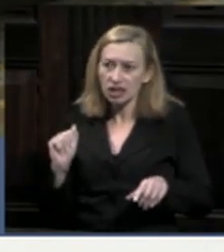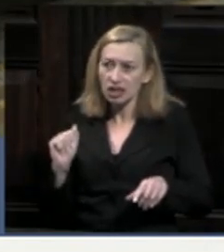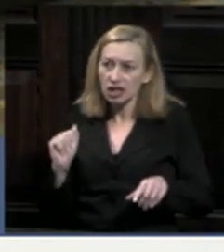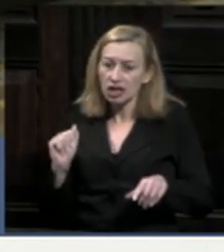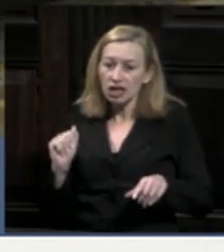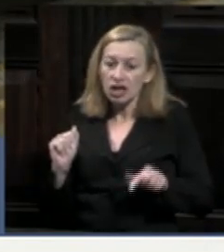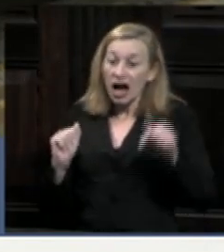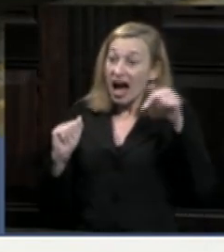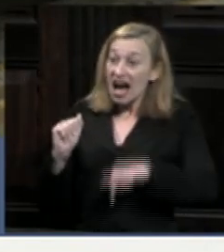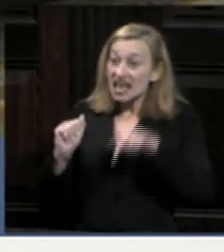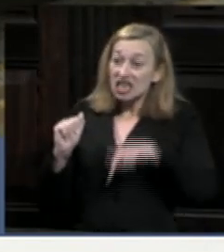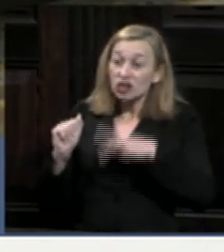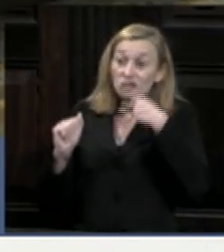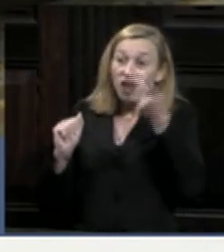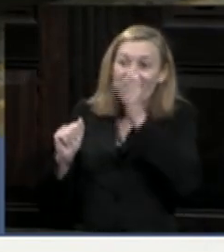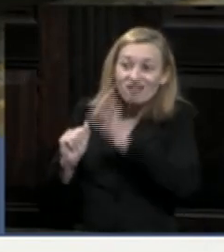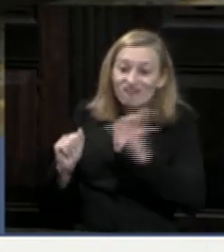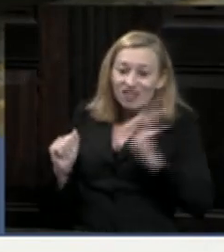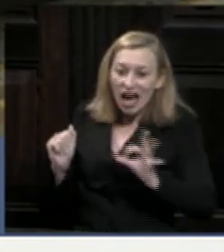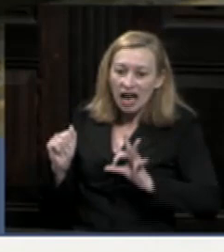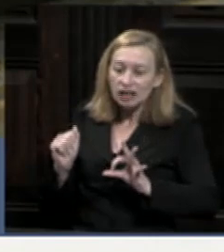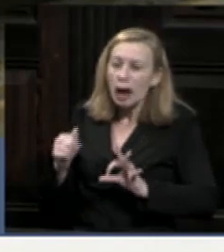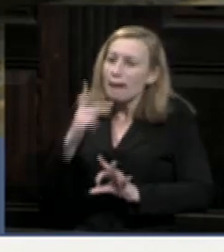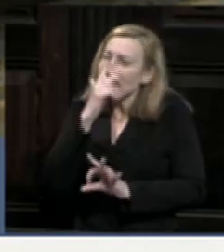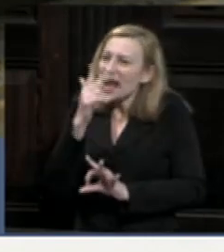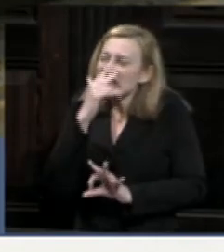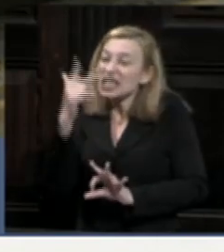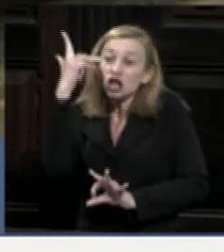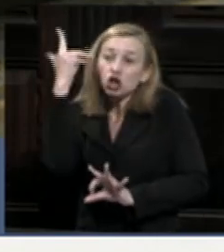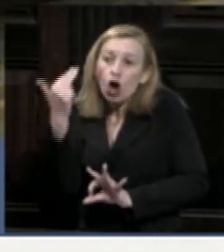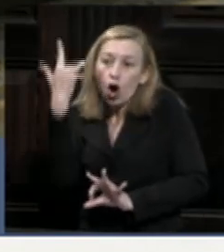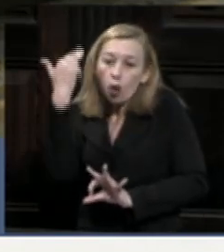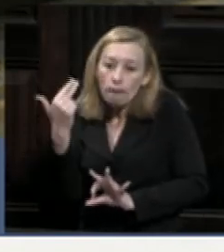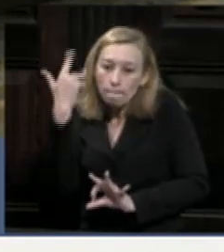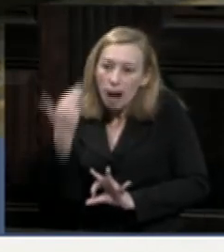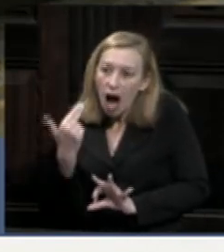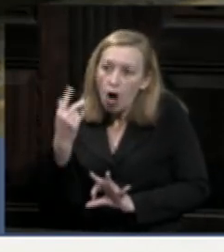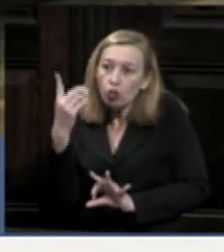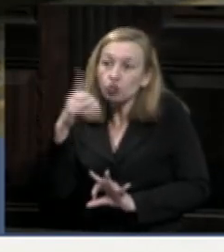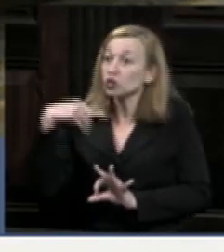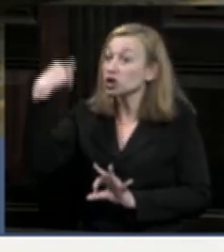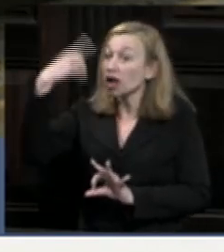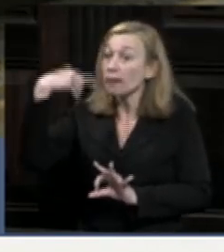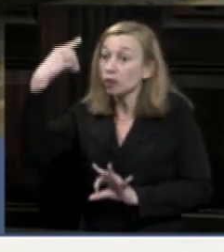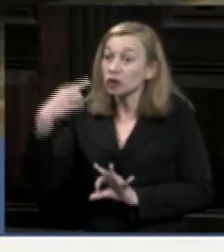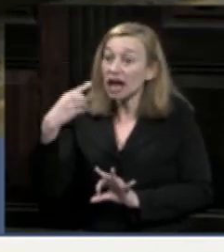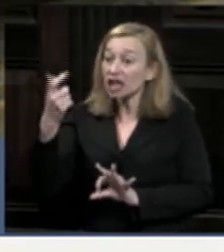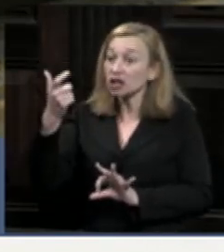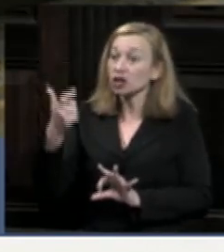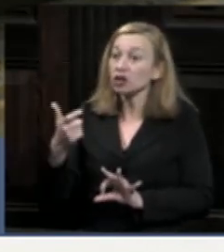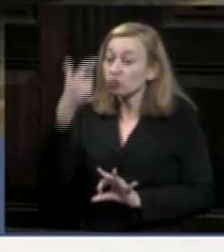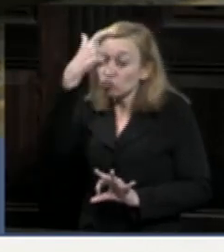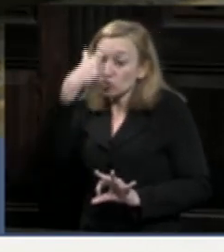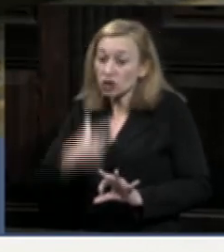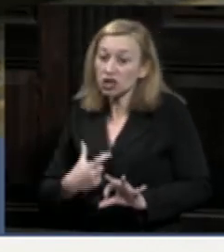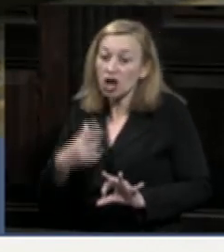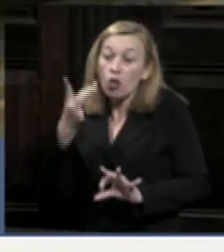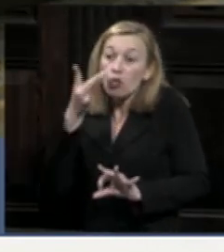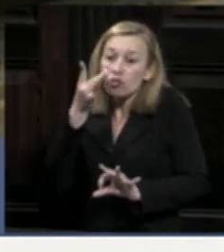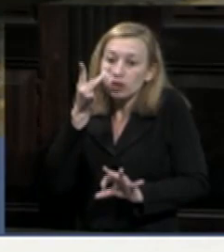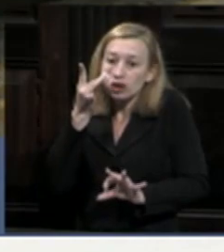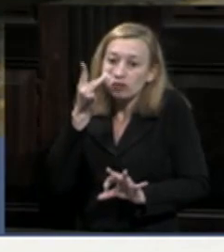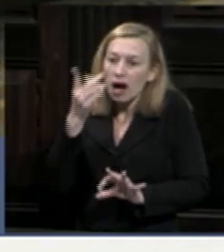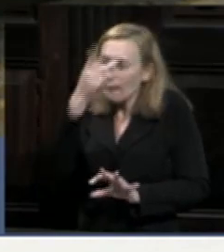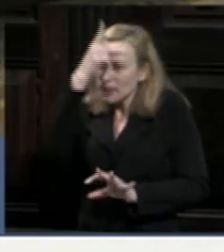normal um candidato um ser humano uma pessoa que o brasil